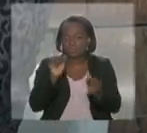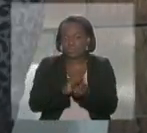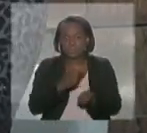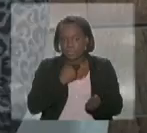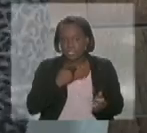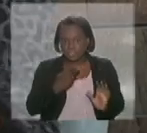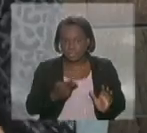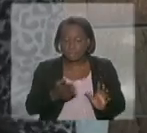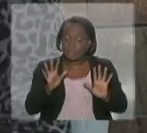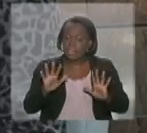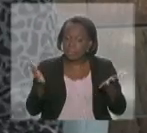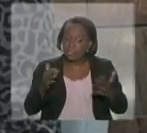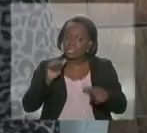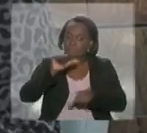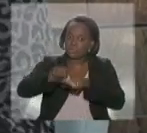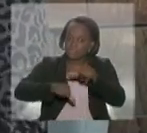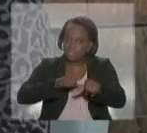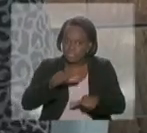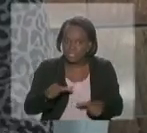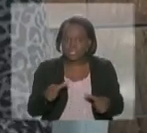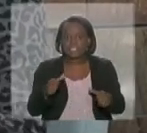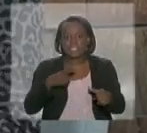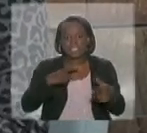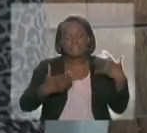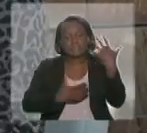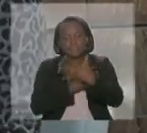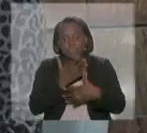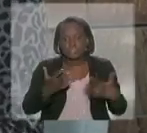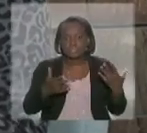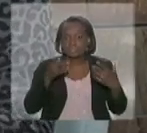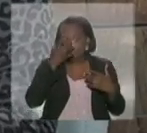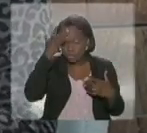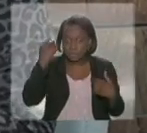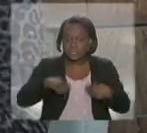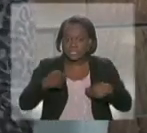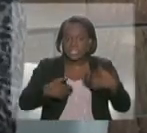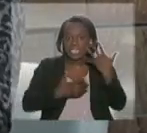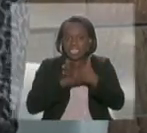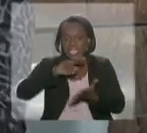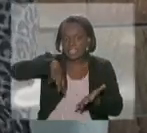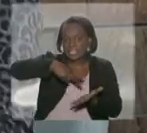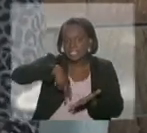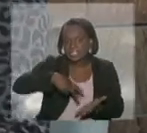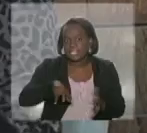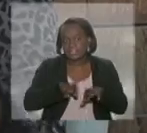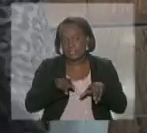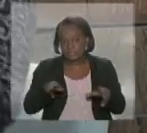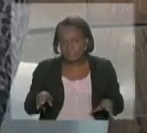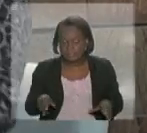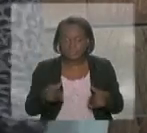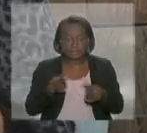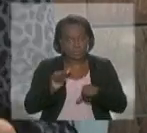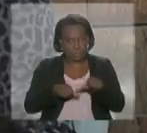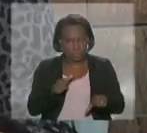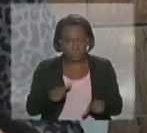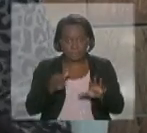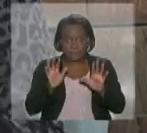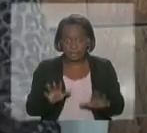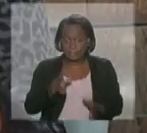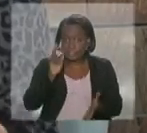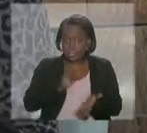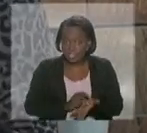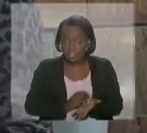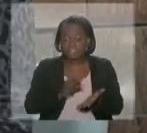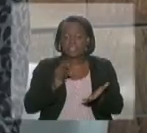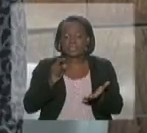cantor ou você você não pode ser todas as coisas agora isso tá mudando um pouco com a história dos musicais as pessoas precisam cantar dançar enfim